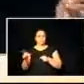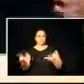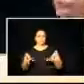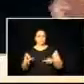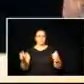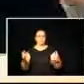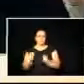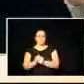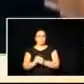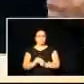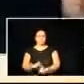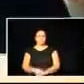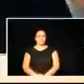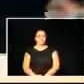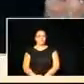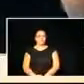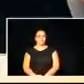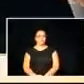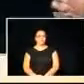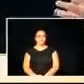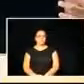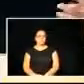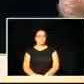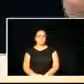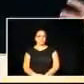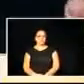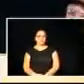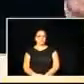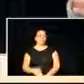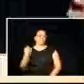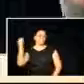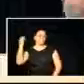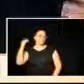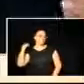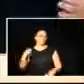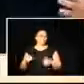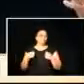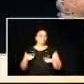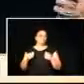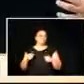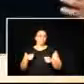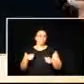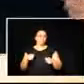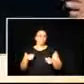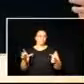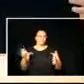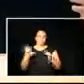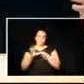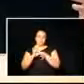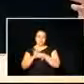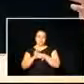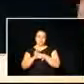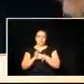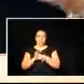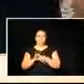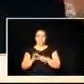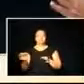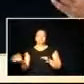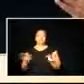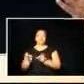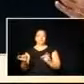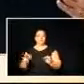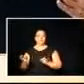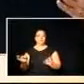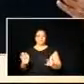que atravancar o projeto, nós faríamos de uma forma legal, não que estejamos votando ilegalmente, mas temos que